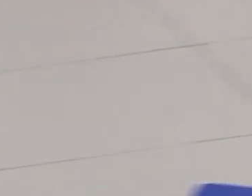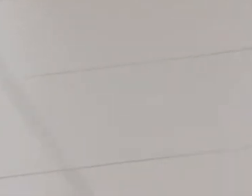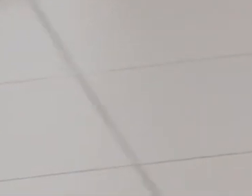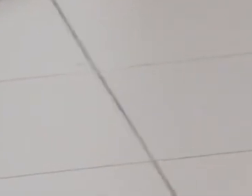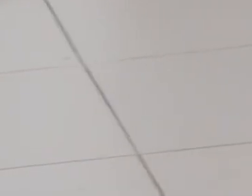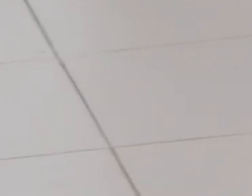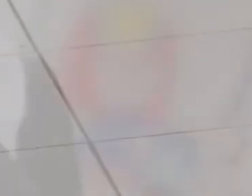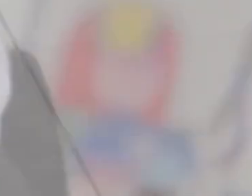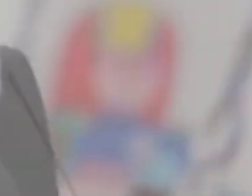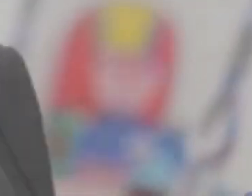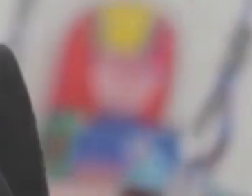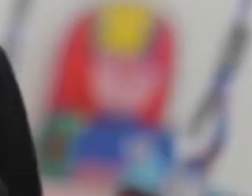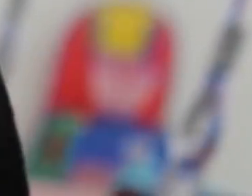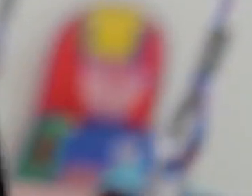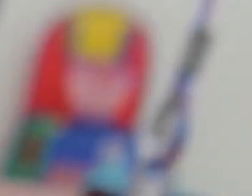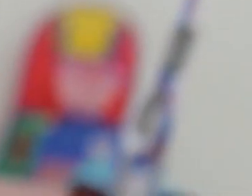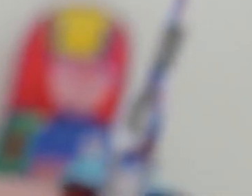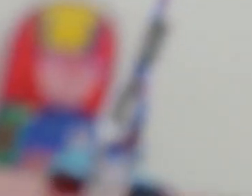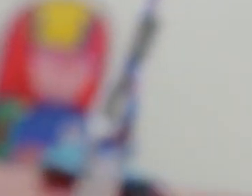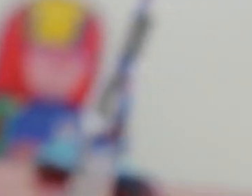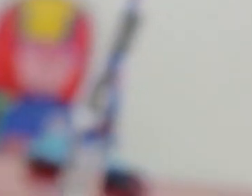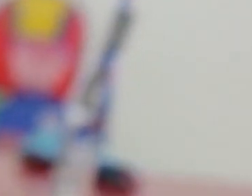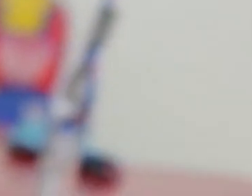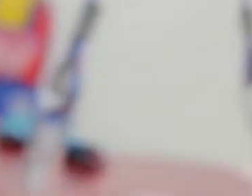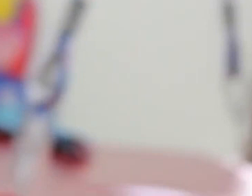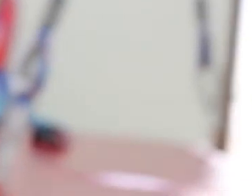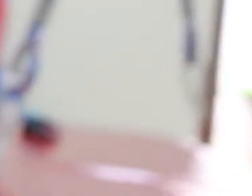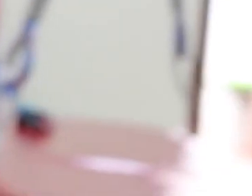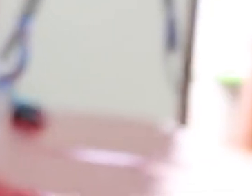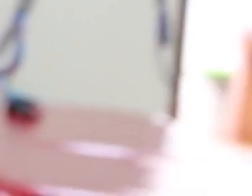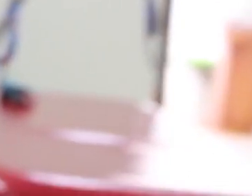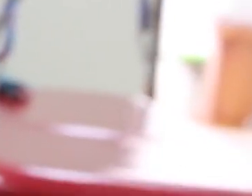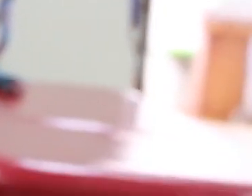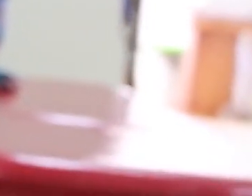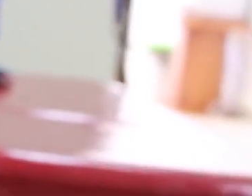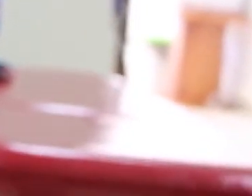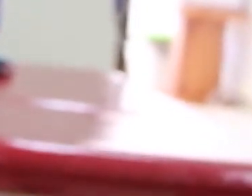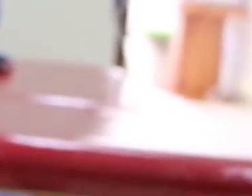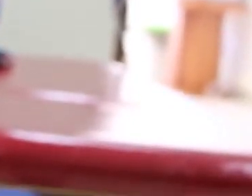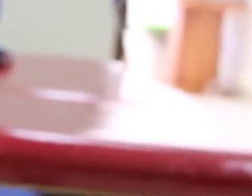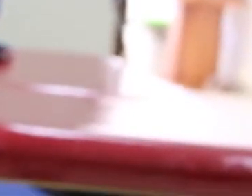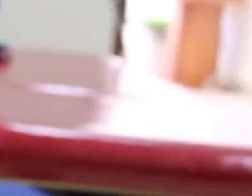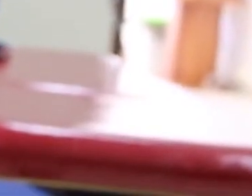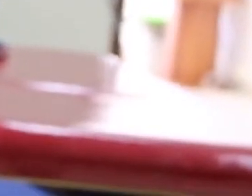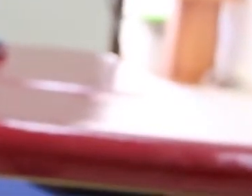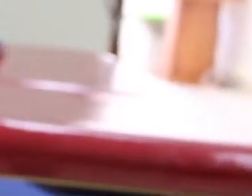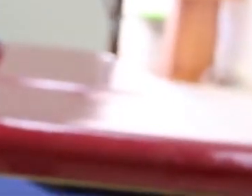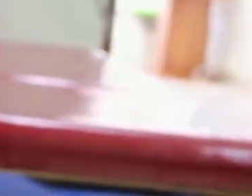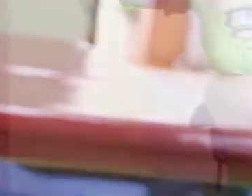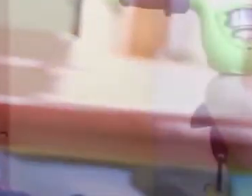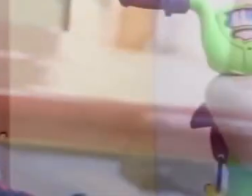respiratórios. Por isso, é importante que exista o acompanhamento multidisciplinar por toda a